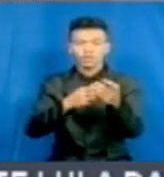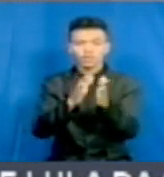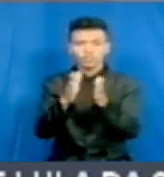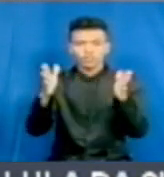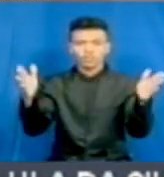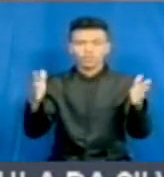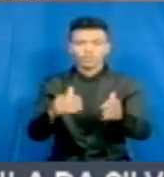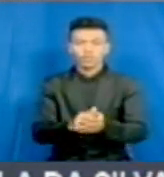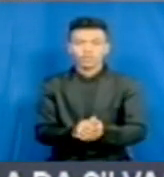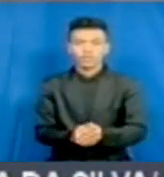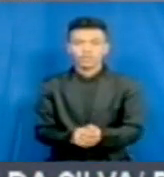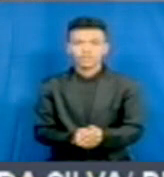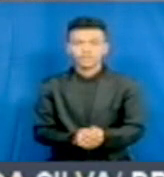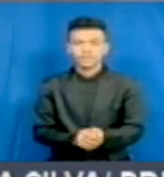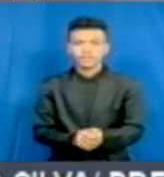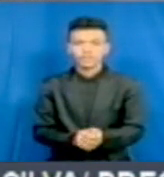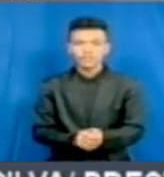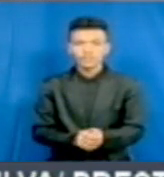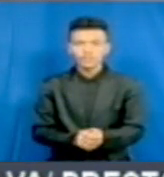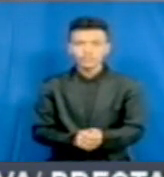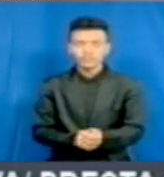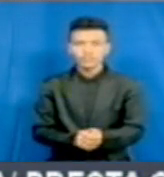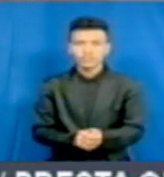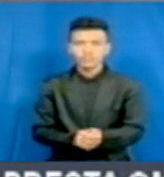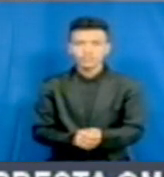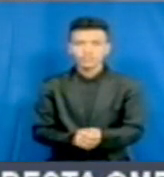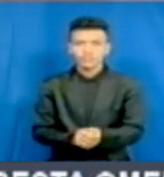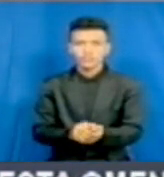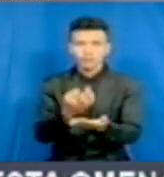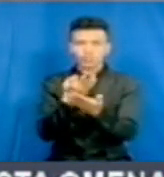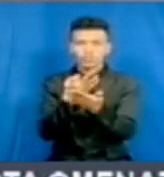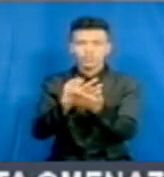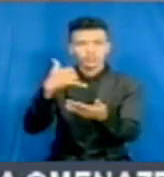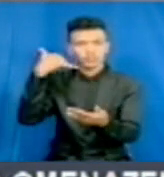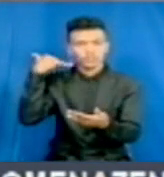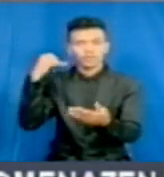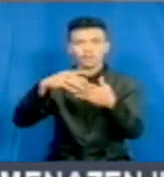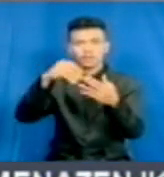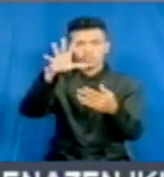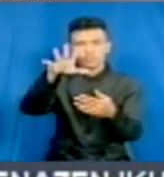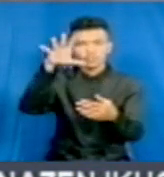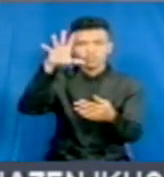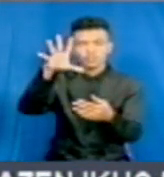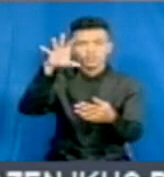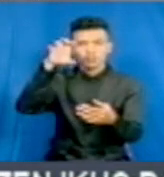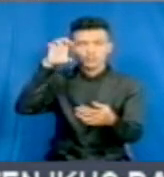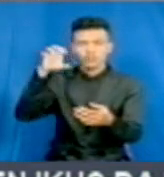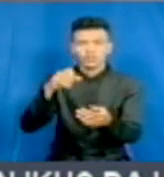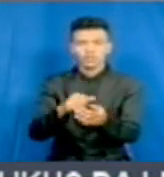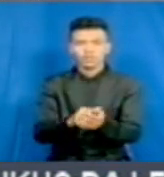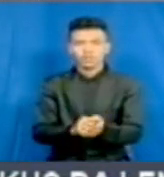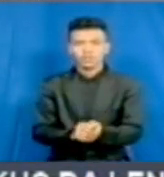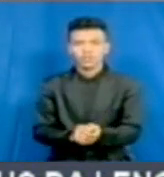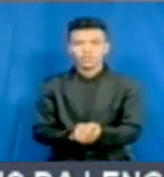ne da la barak ne bot li fale salário mínimo e manian subsídio de telefone de dar uma $500 enquanto ema salário mínimo